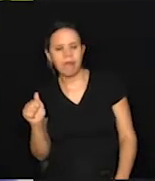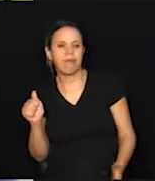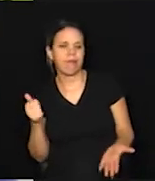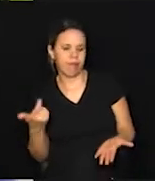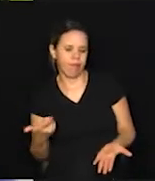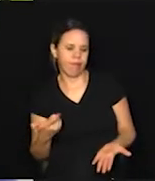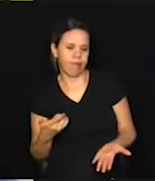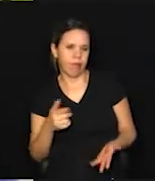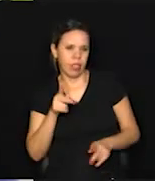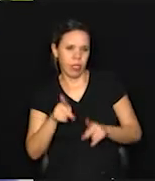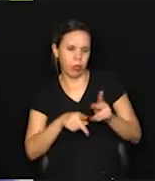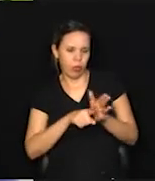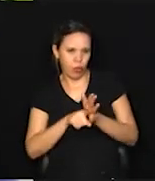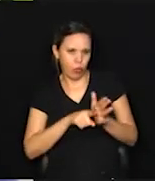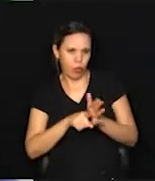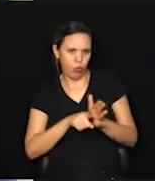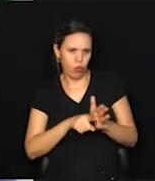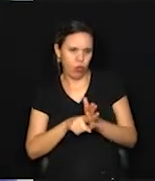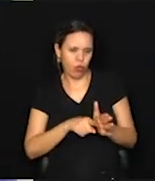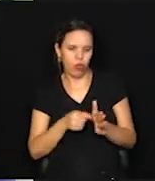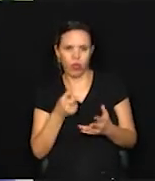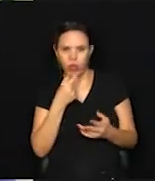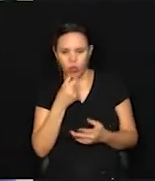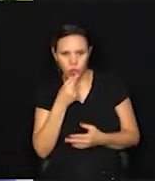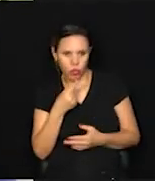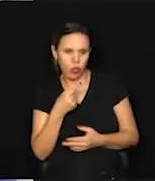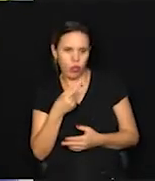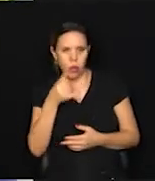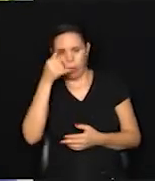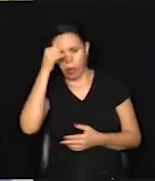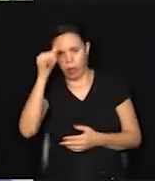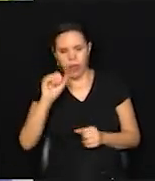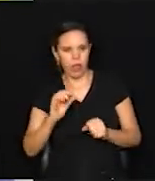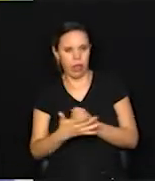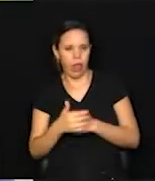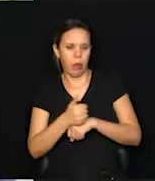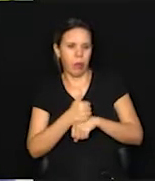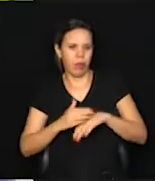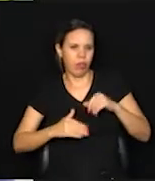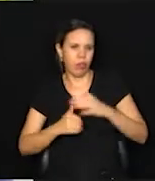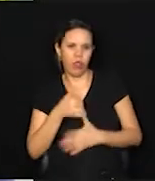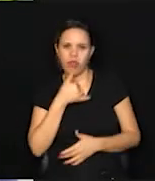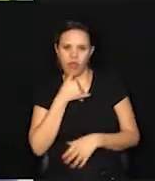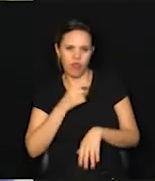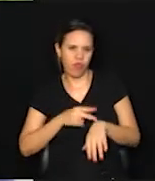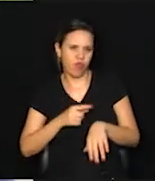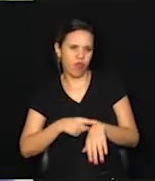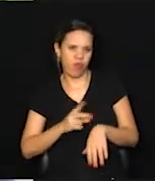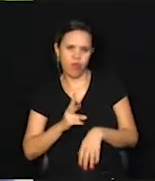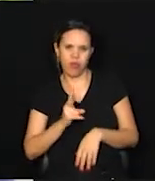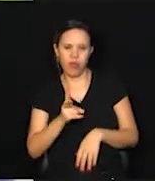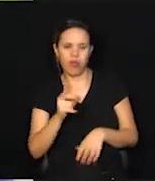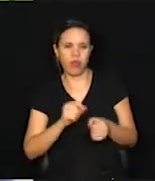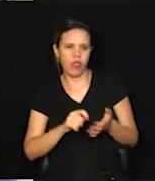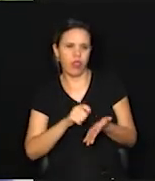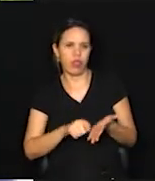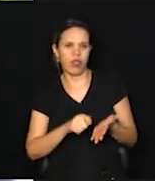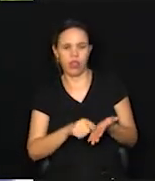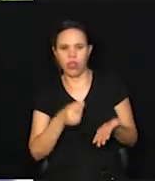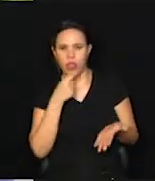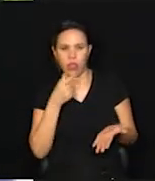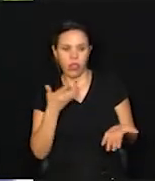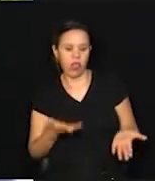o poder clínico da cloroquina para melhorar a situação da Covid, profissionais que infelizmente mantiveram-se fazendo a prescrição desse medicamento,